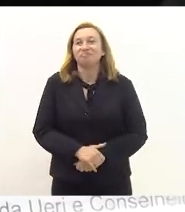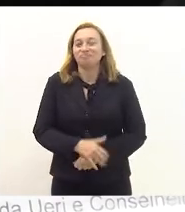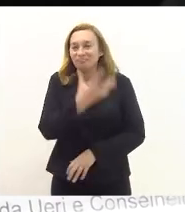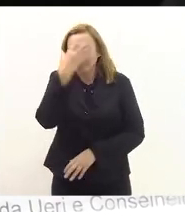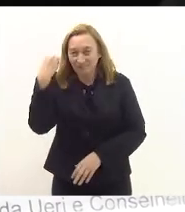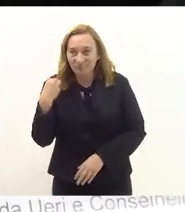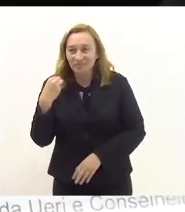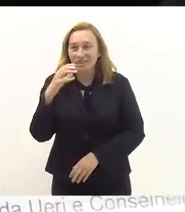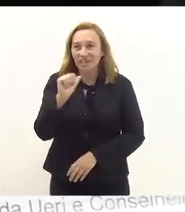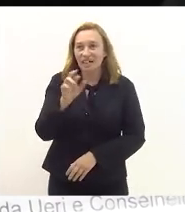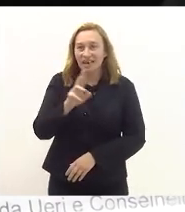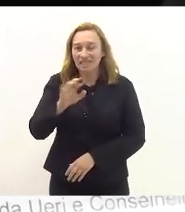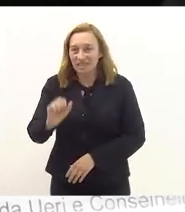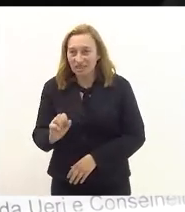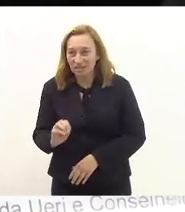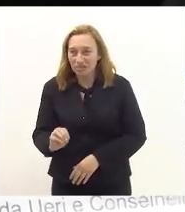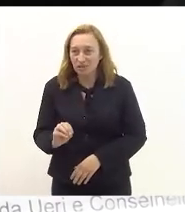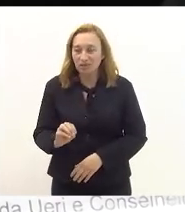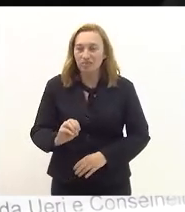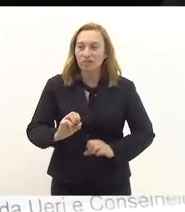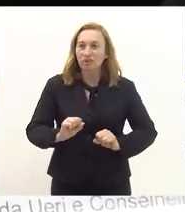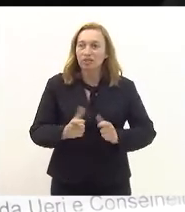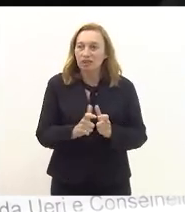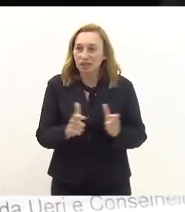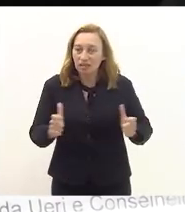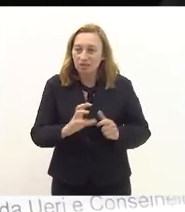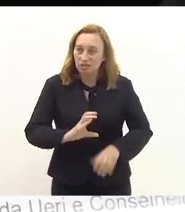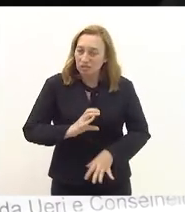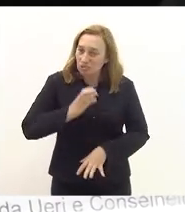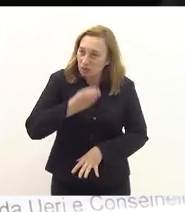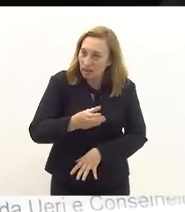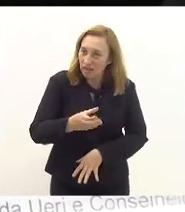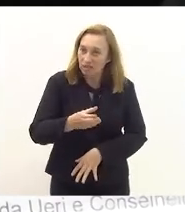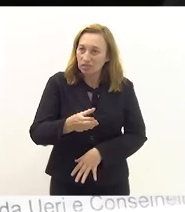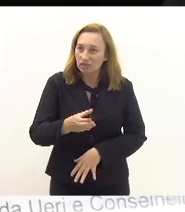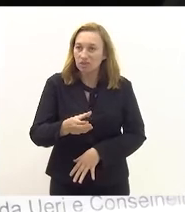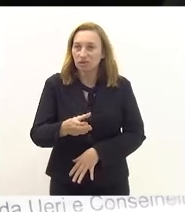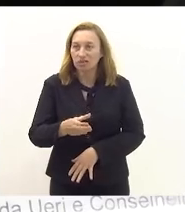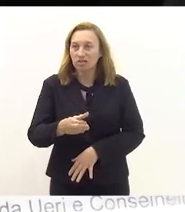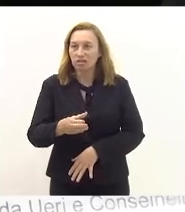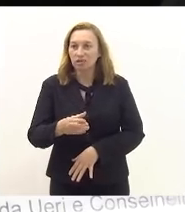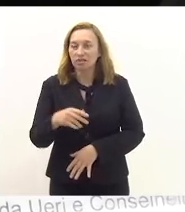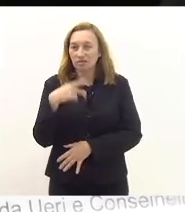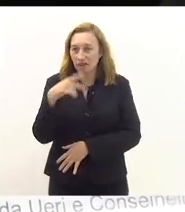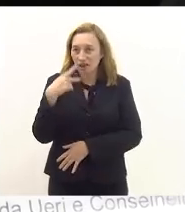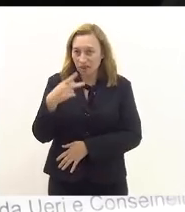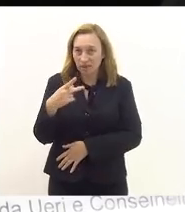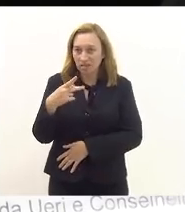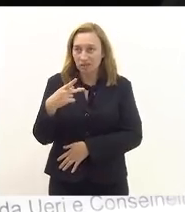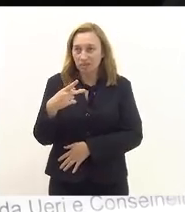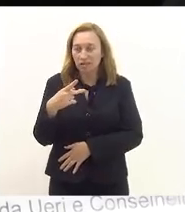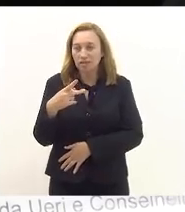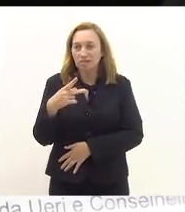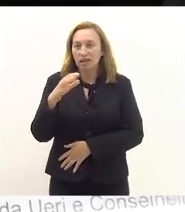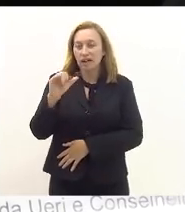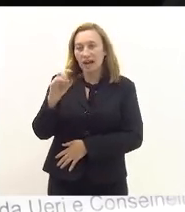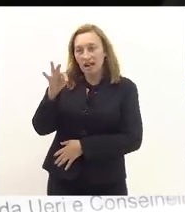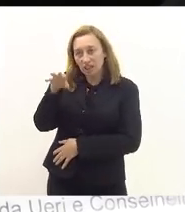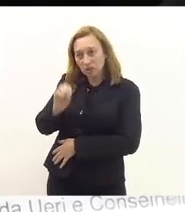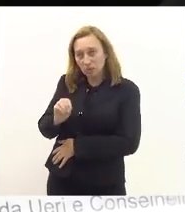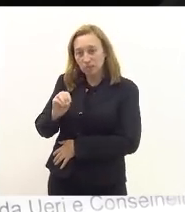esquecida Carazinho foi um gigante de coragem, coragem que acaba de ser ressaltada pelo Carlito